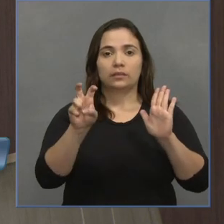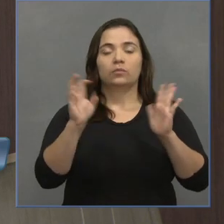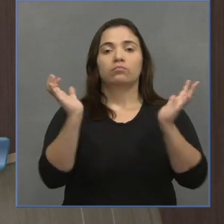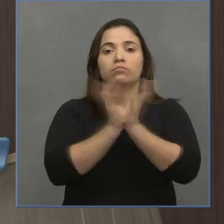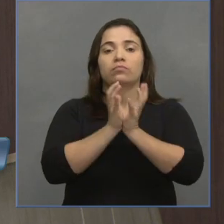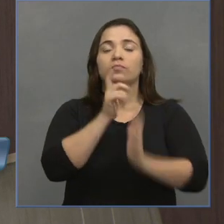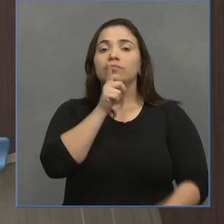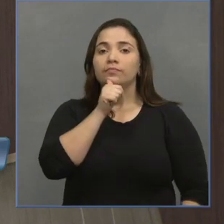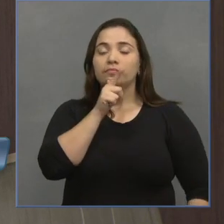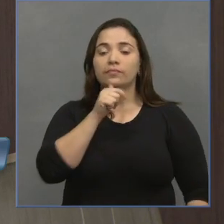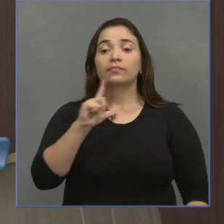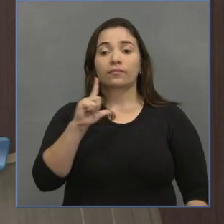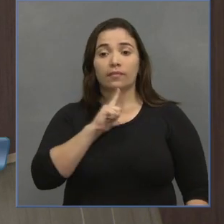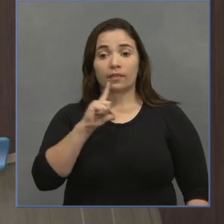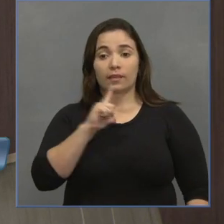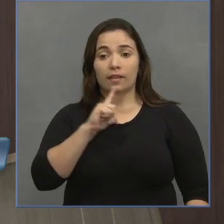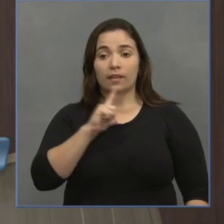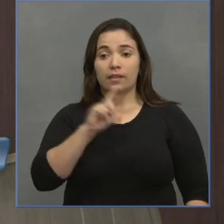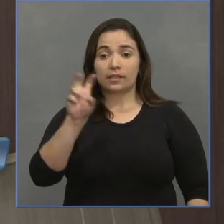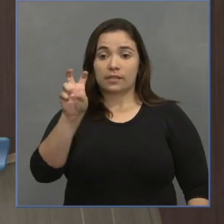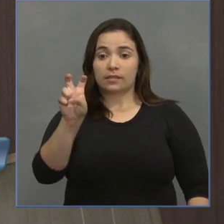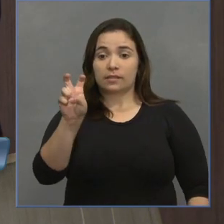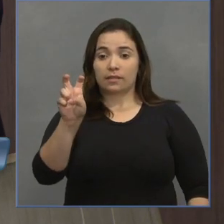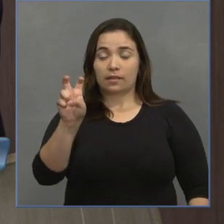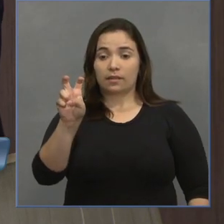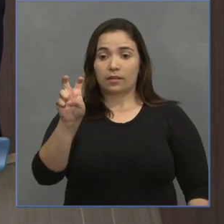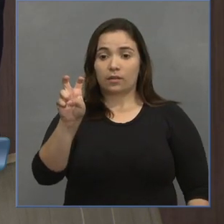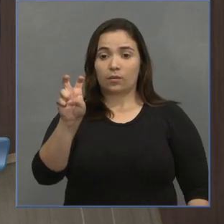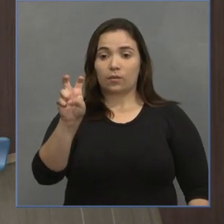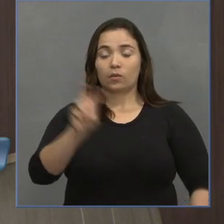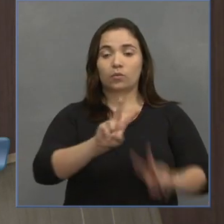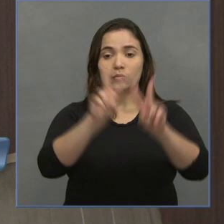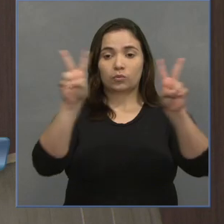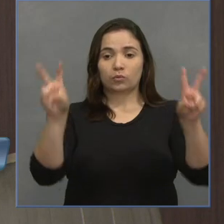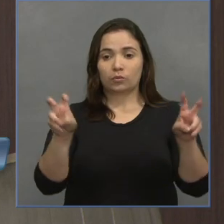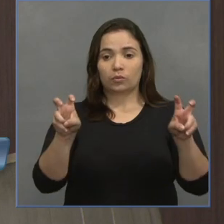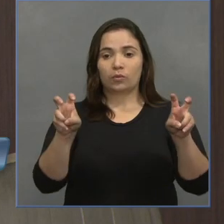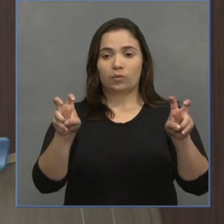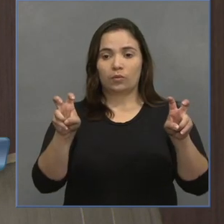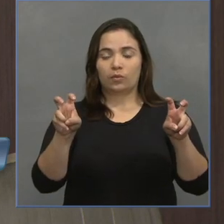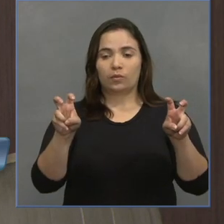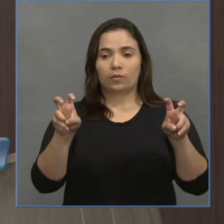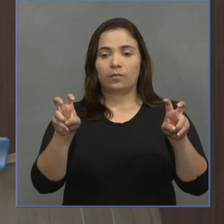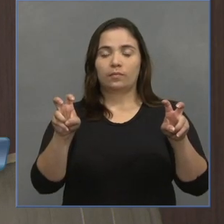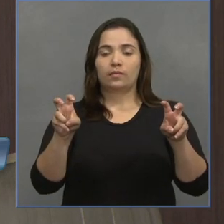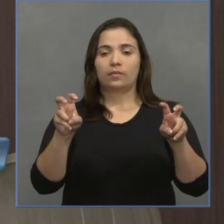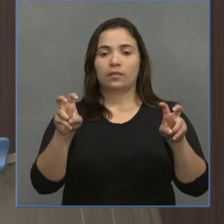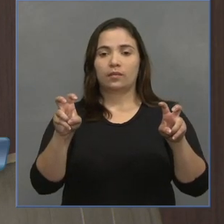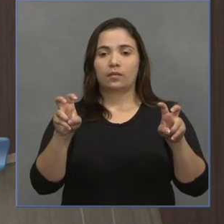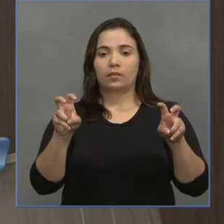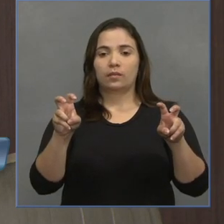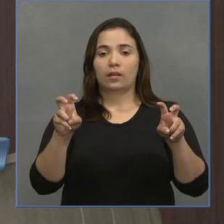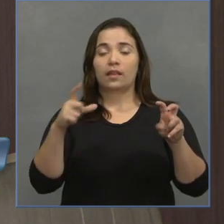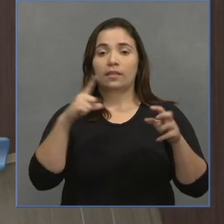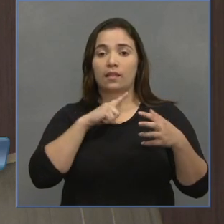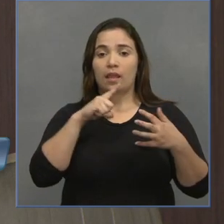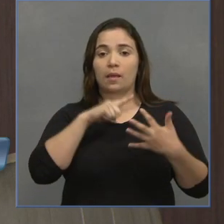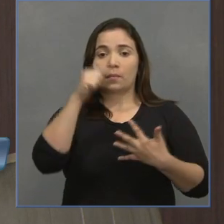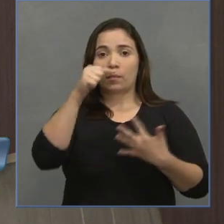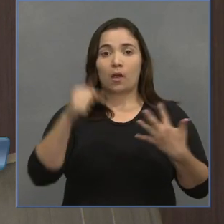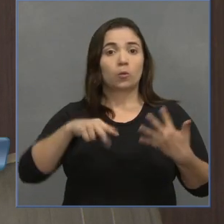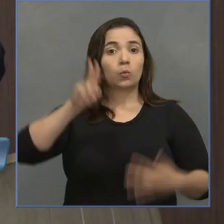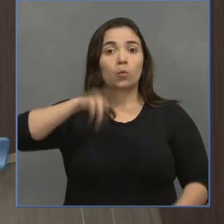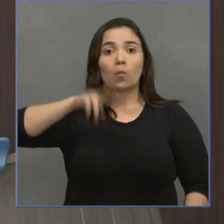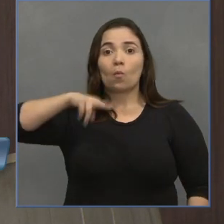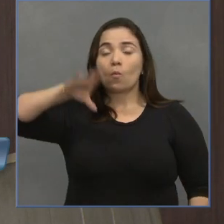tem 5 instrumentos para a gestão dos recursos hídricos, dentre eles a classificação dos corpos hídricos, que nunca foi feita no Ceará.